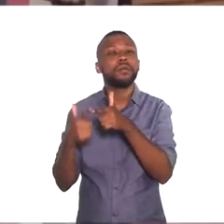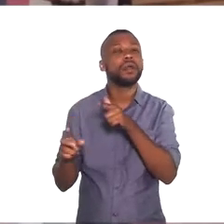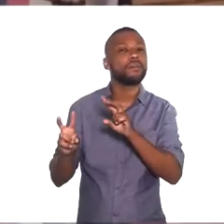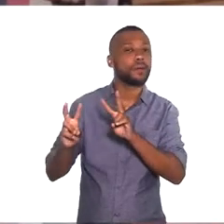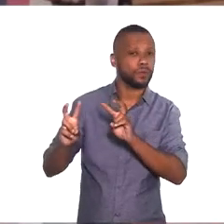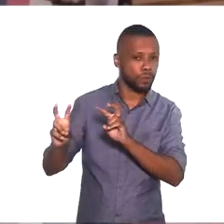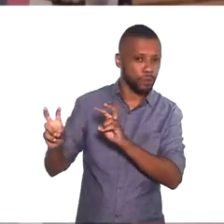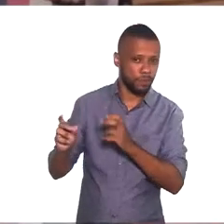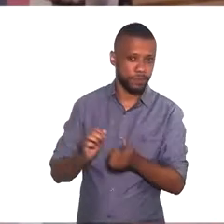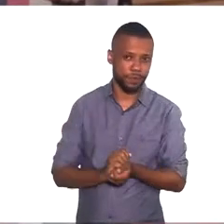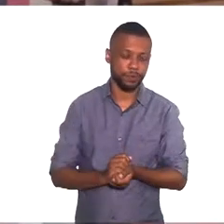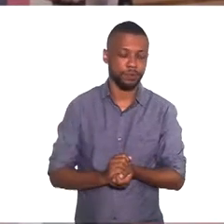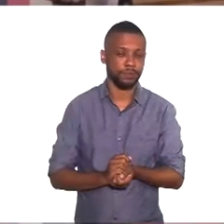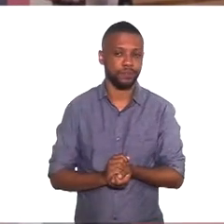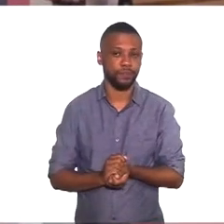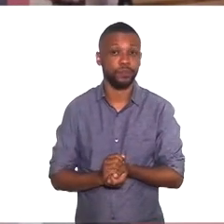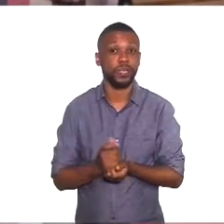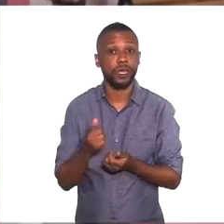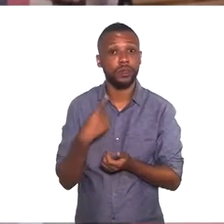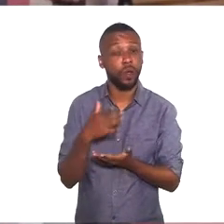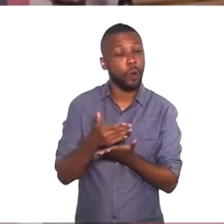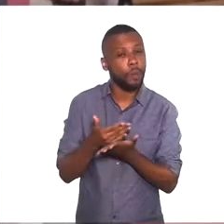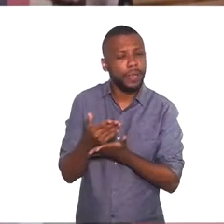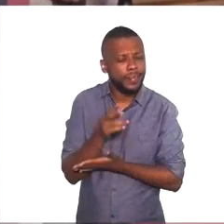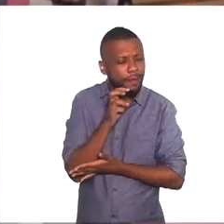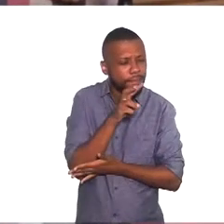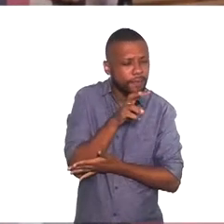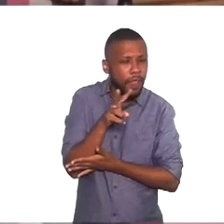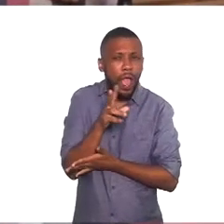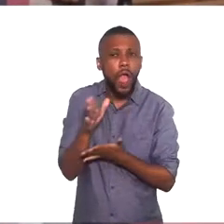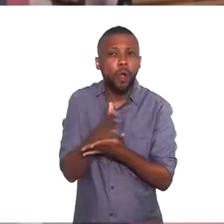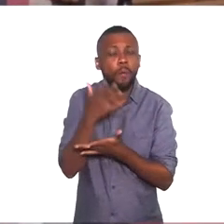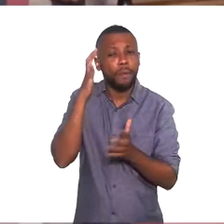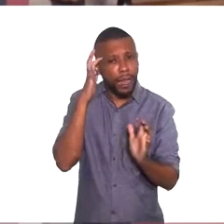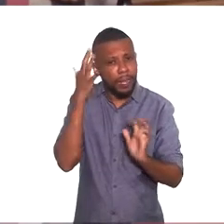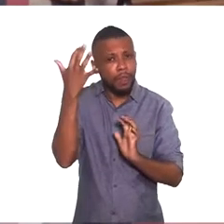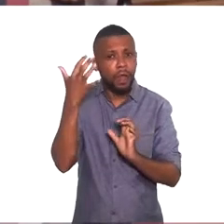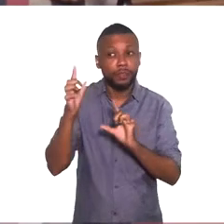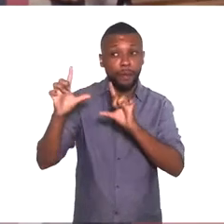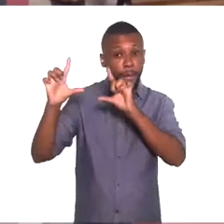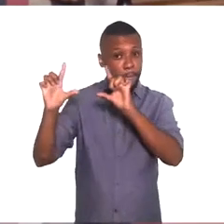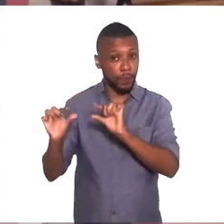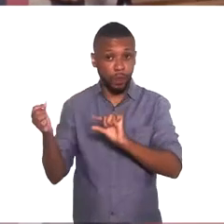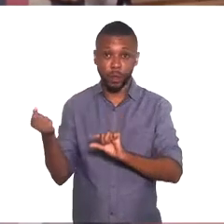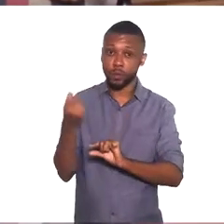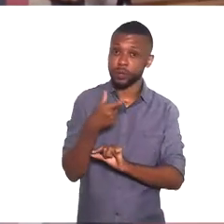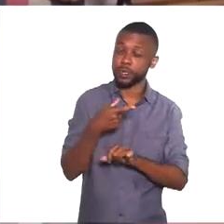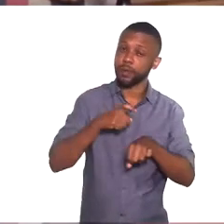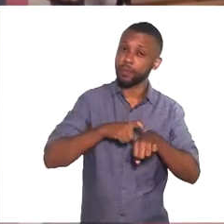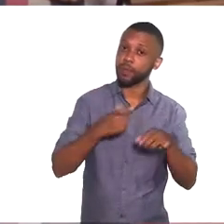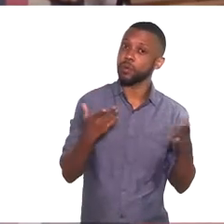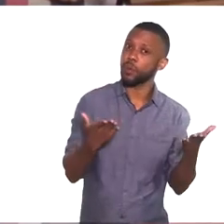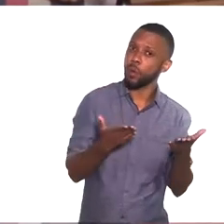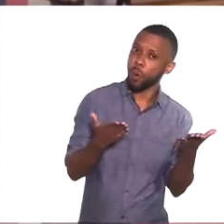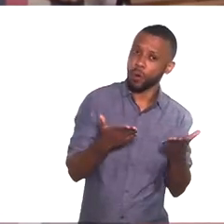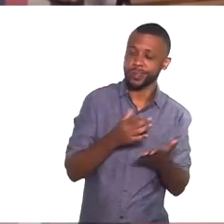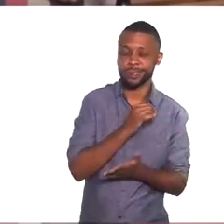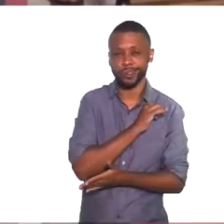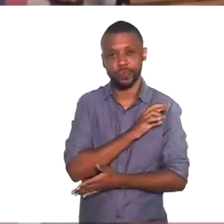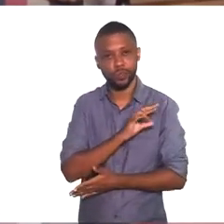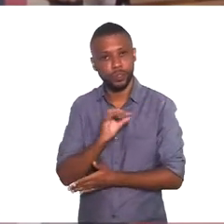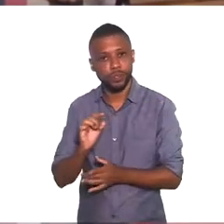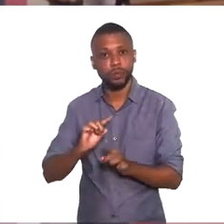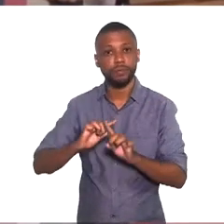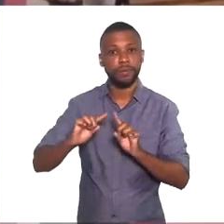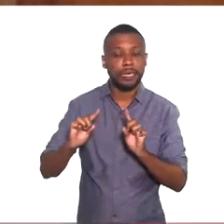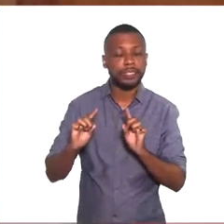temos problemas com relação a isso então a gente começar a ver um pouco das habilidades Claro bem menores do que tem